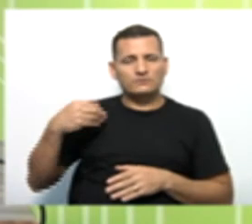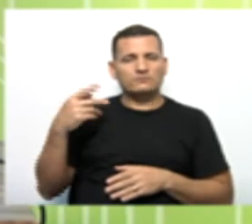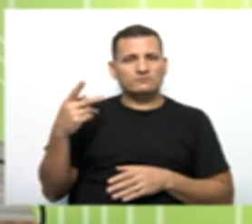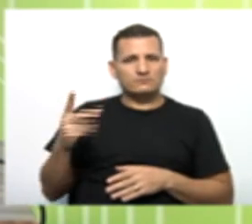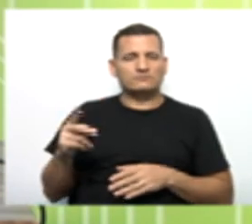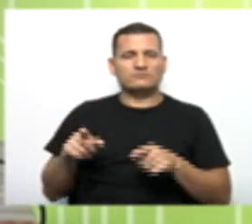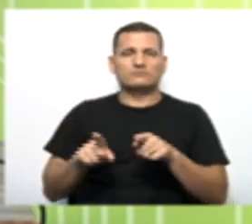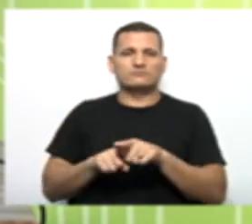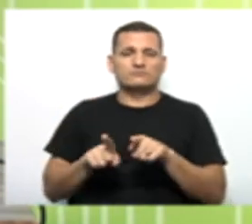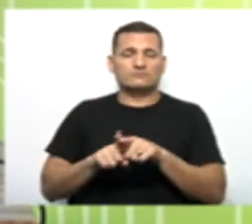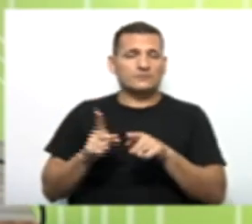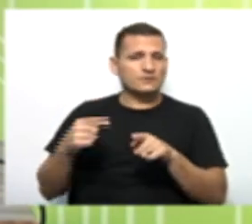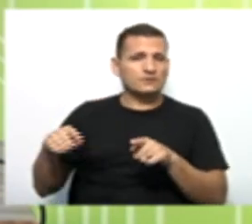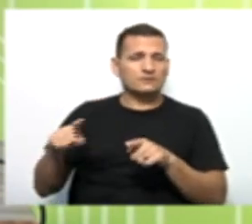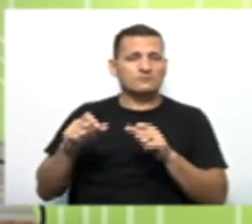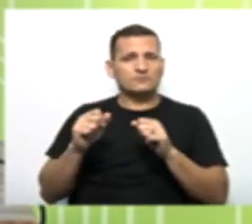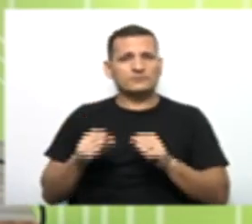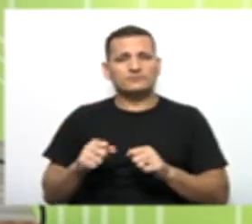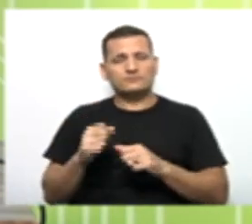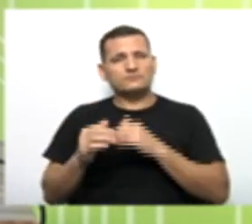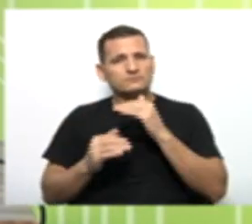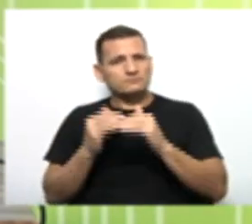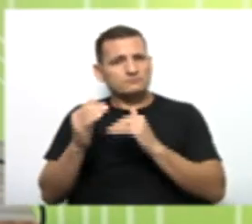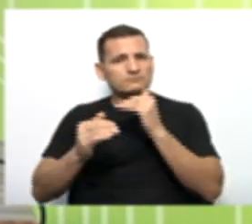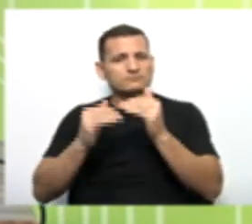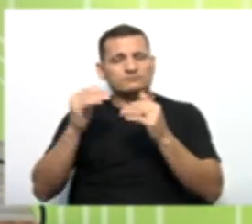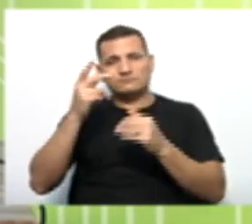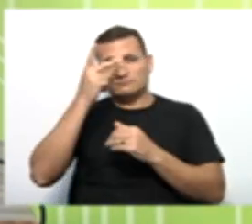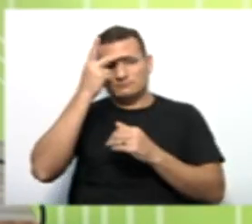para que eles também possam desenvolver como pessoas.